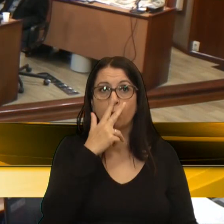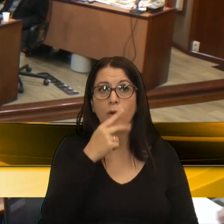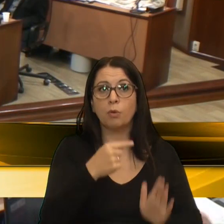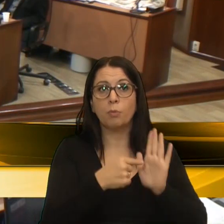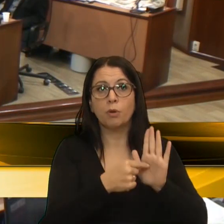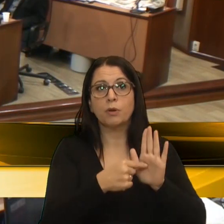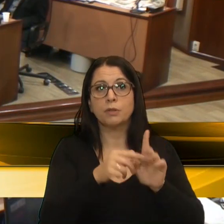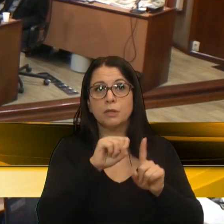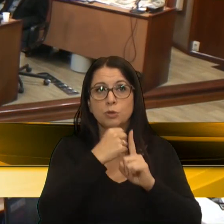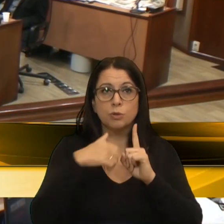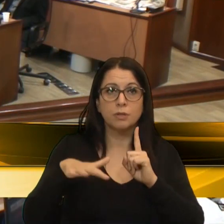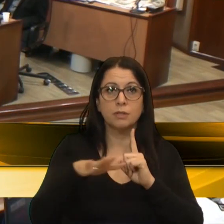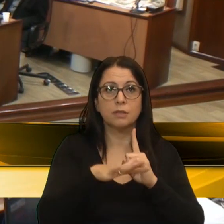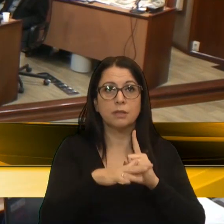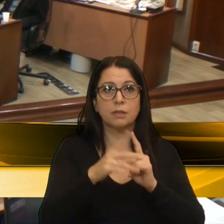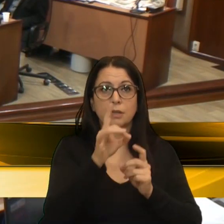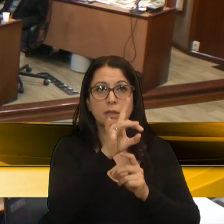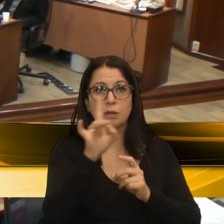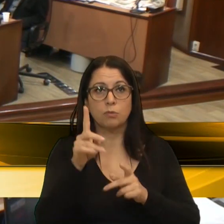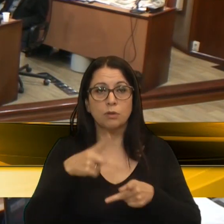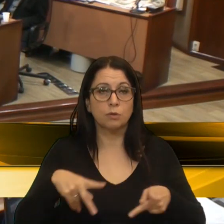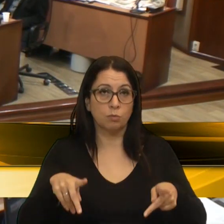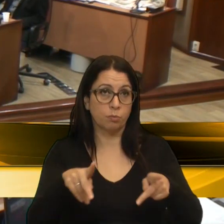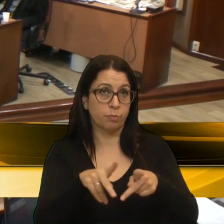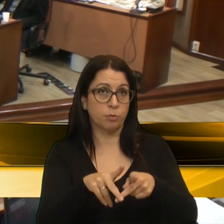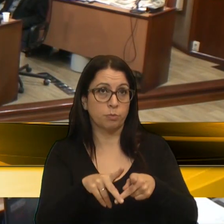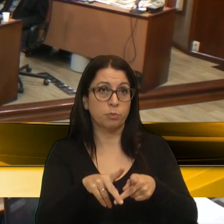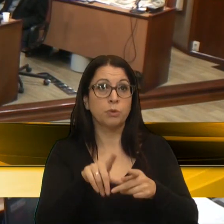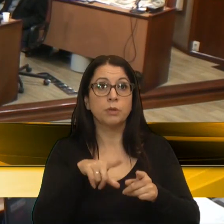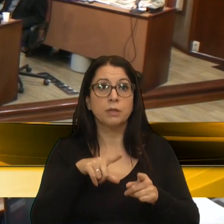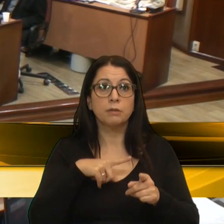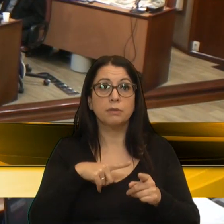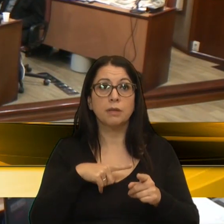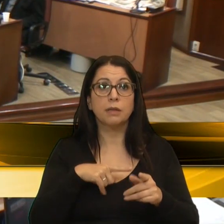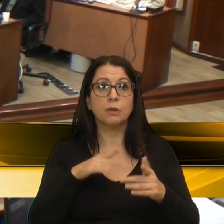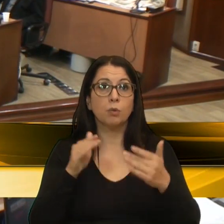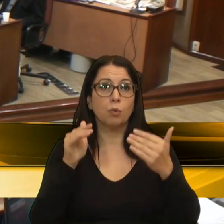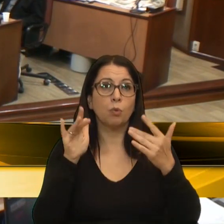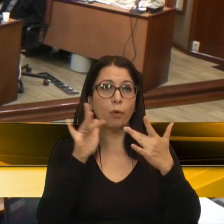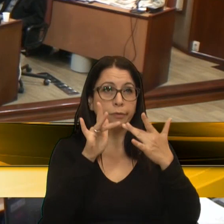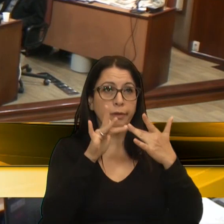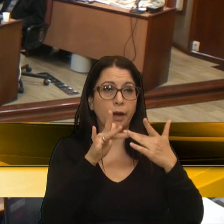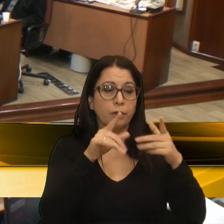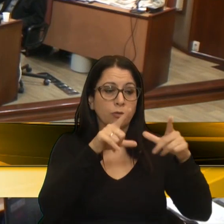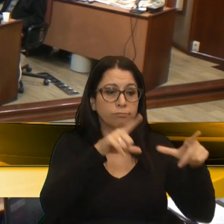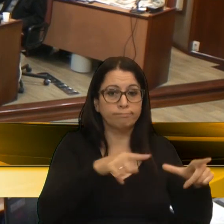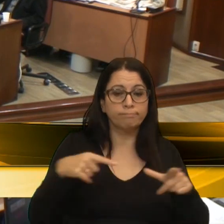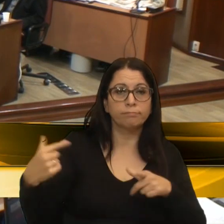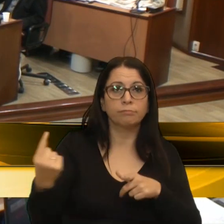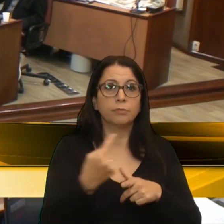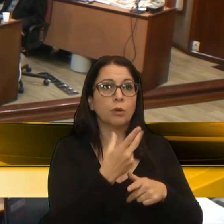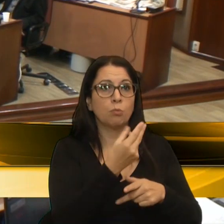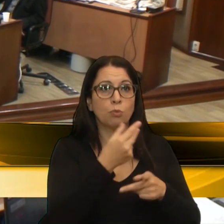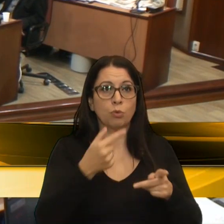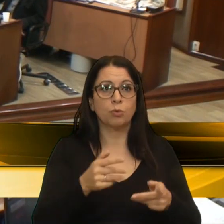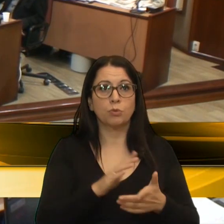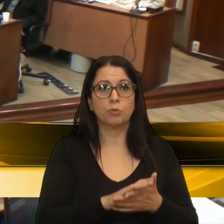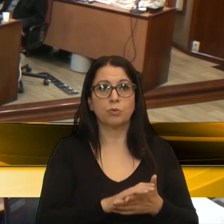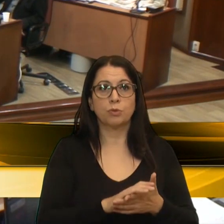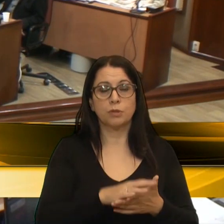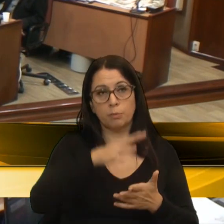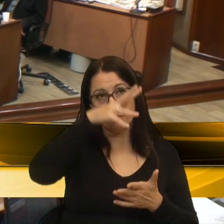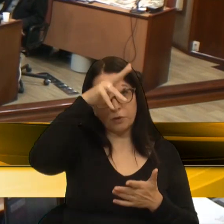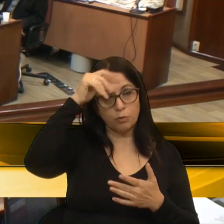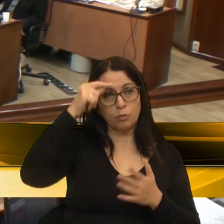sociedade. Cada um tem o seu público, tem uma ligação com uma área ou outra maior. Muitos dos pontos que o